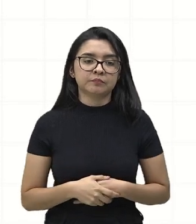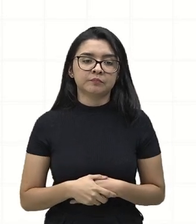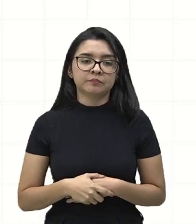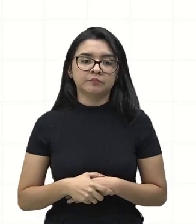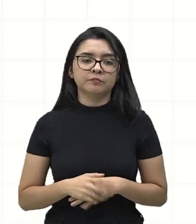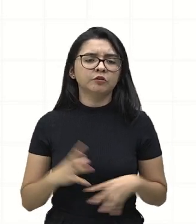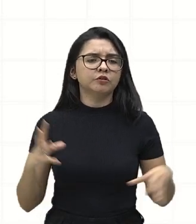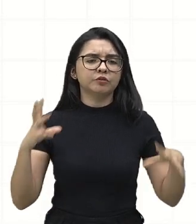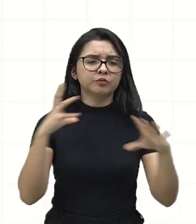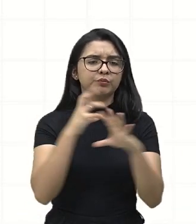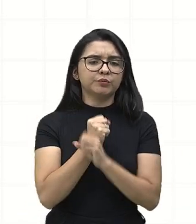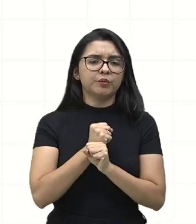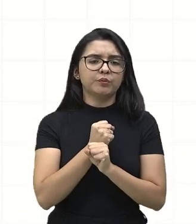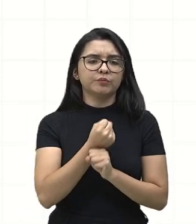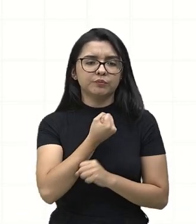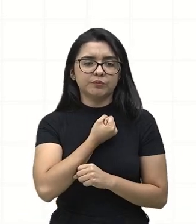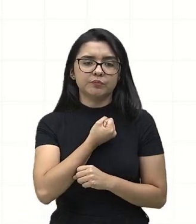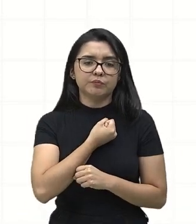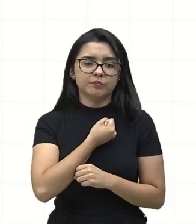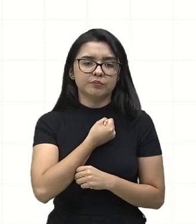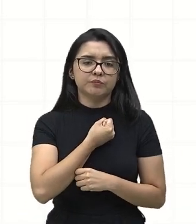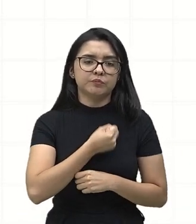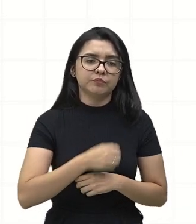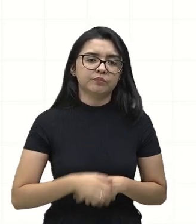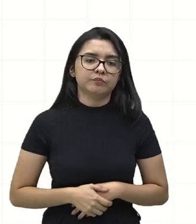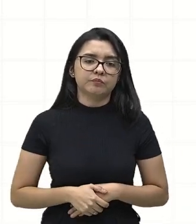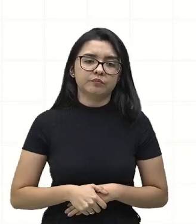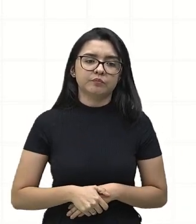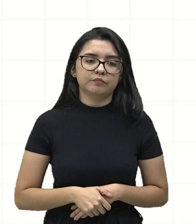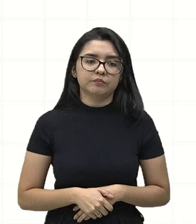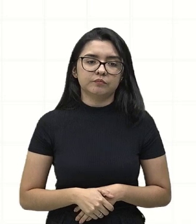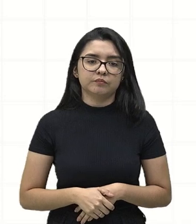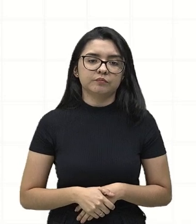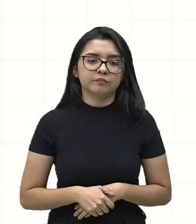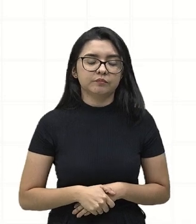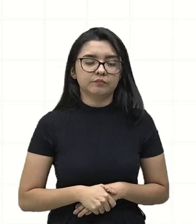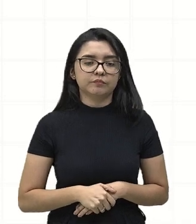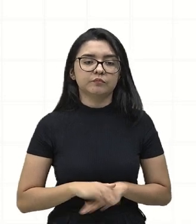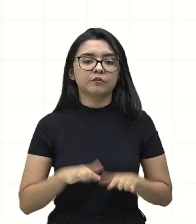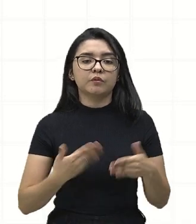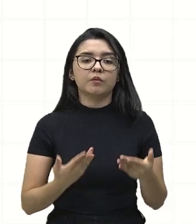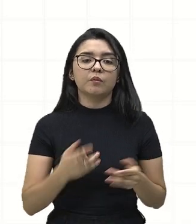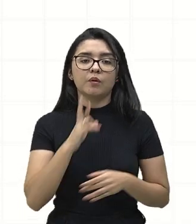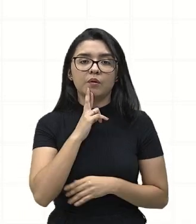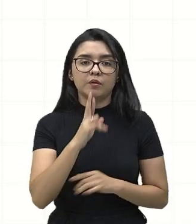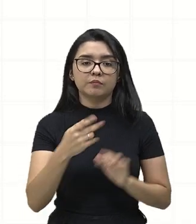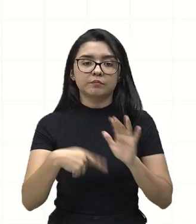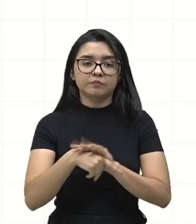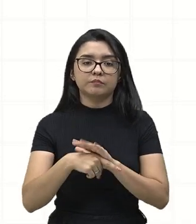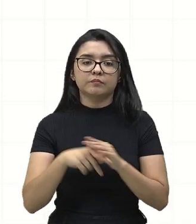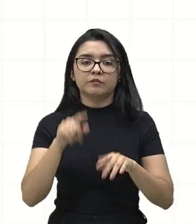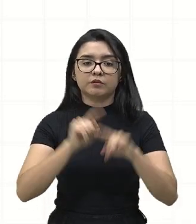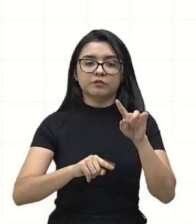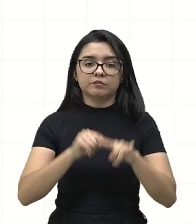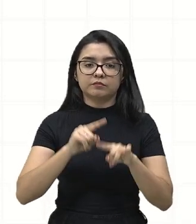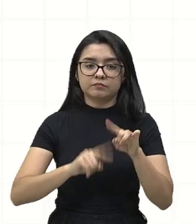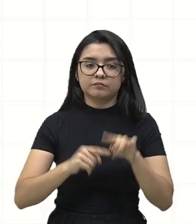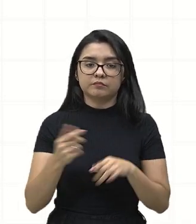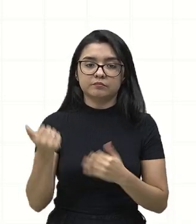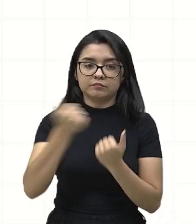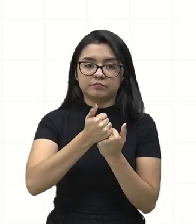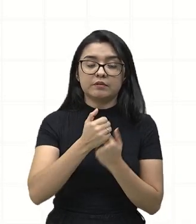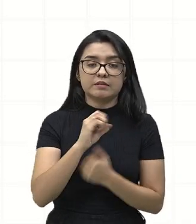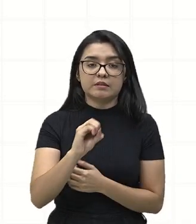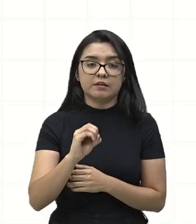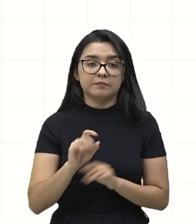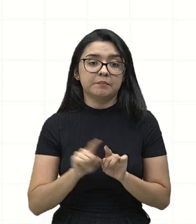de todos os algarismos sendo 16, qual seria aqui o valor da estrela? Seria 0, né? Só